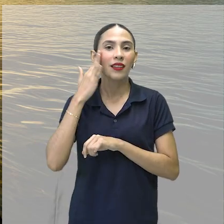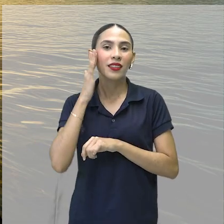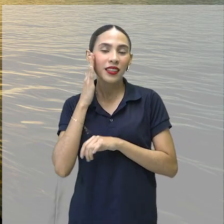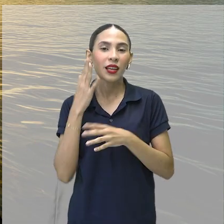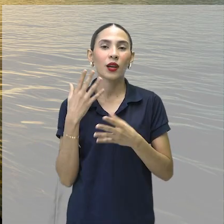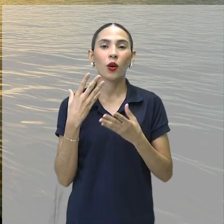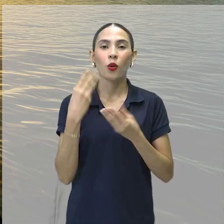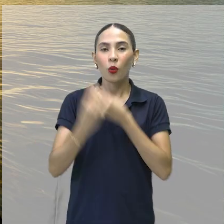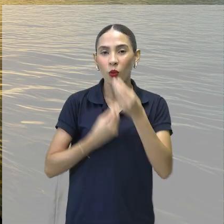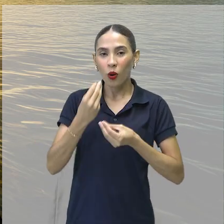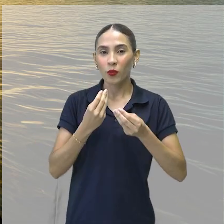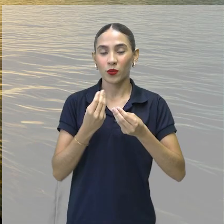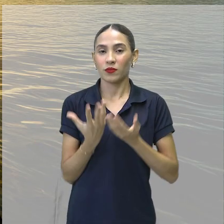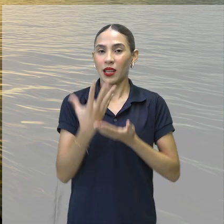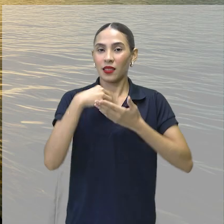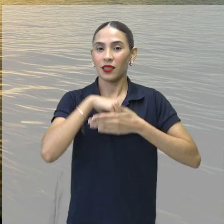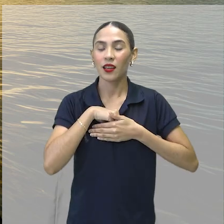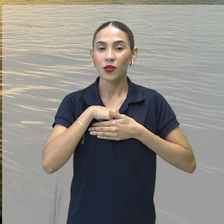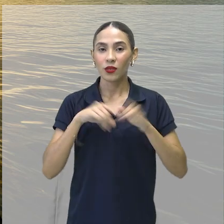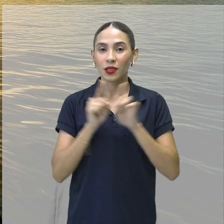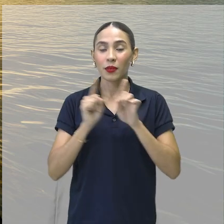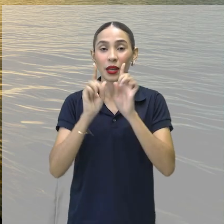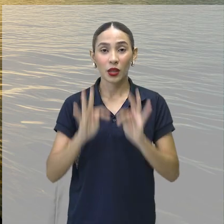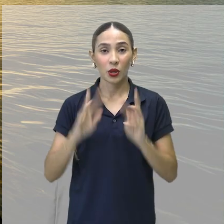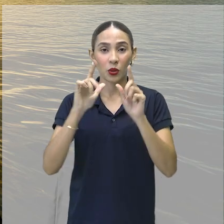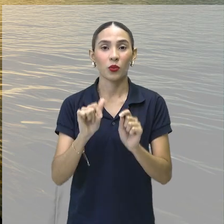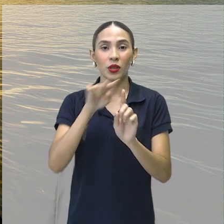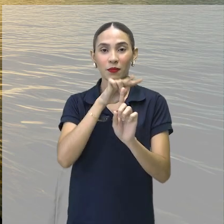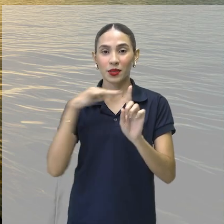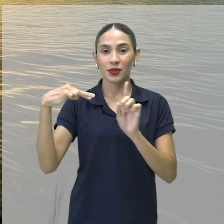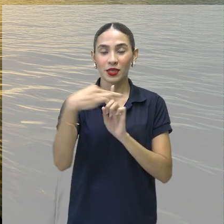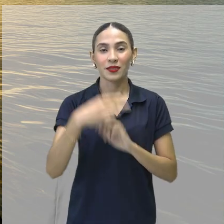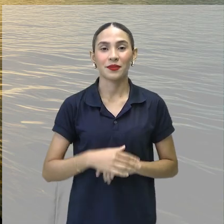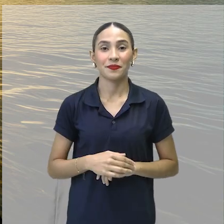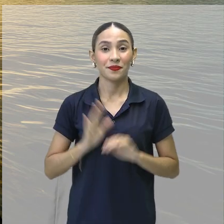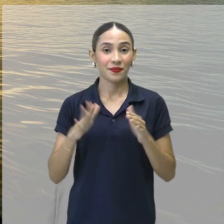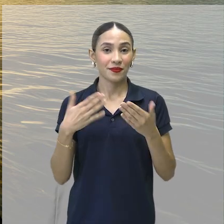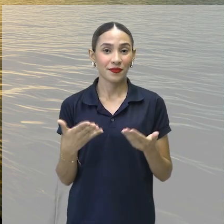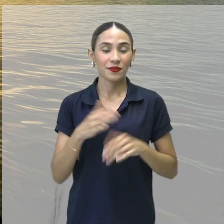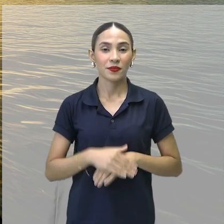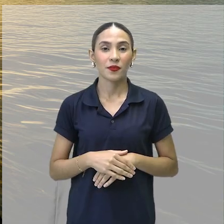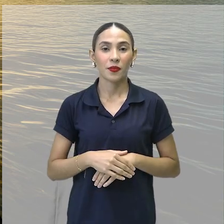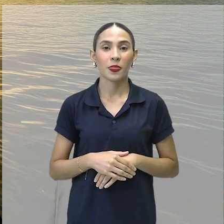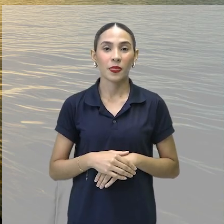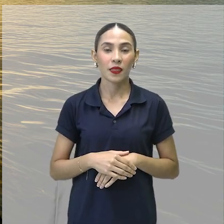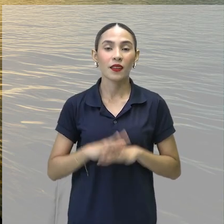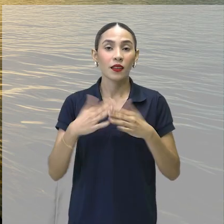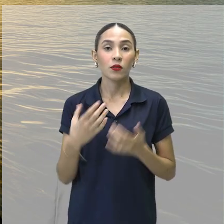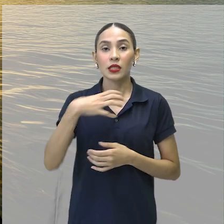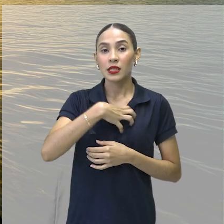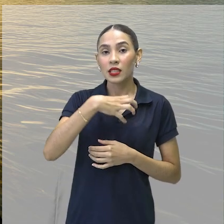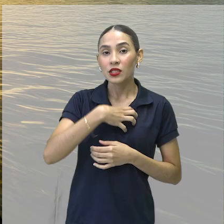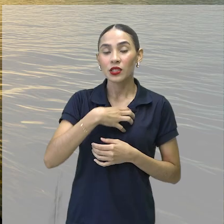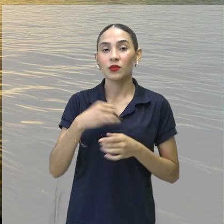esse fluir dentro de nós e em tudo que enxergamos. Então, dentro desse